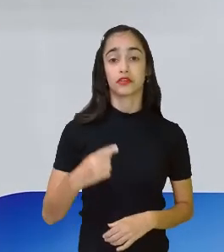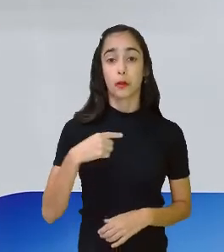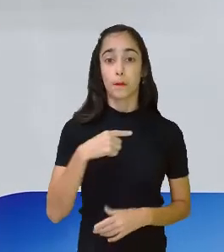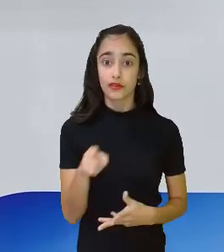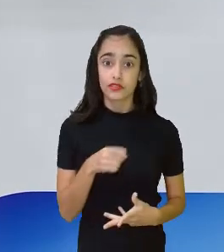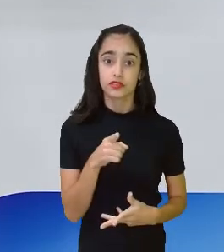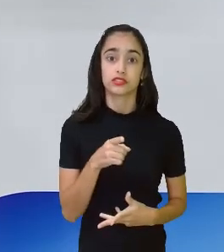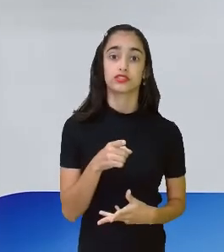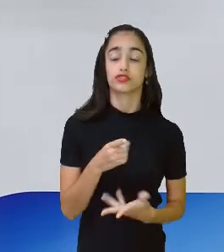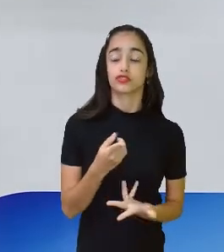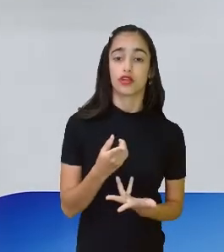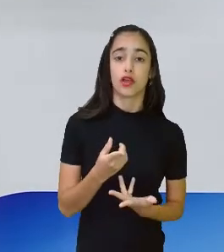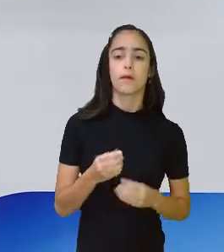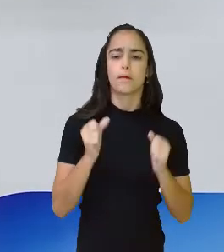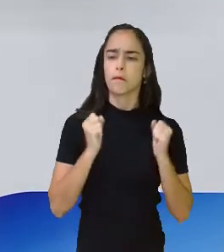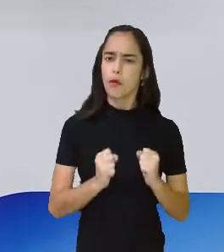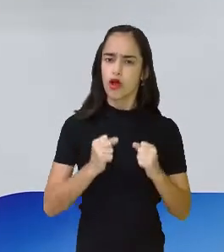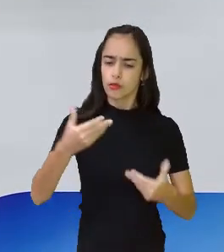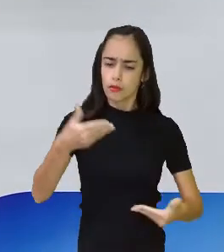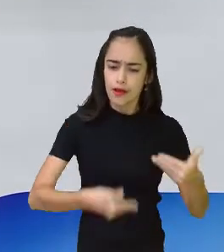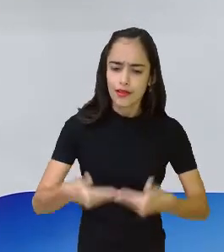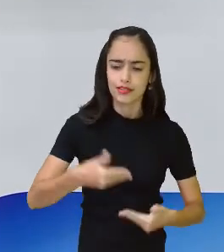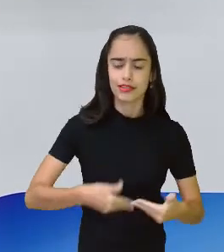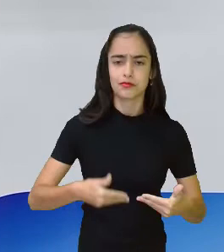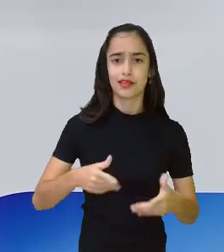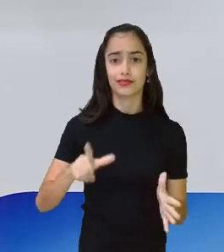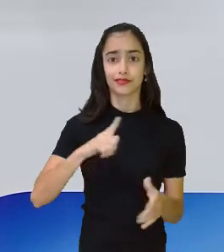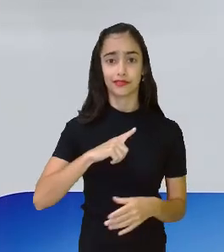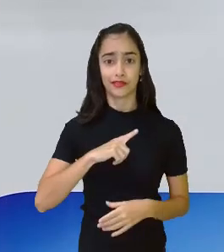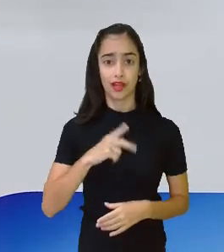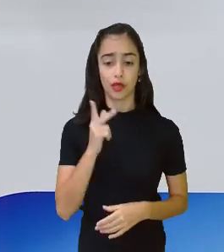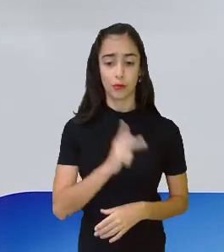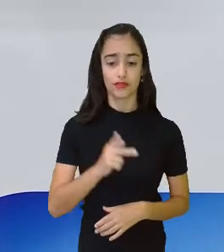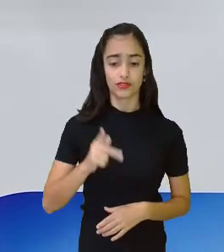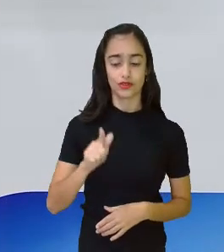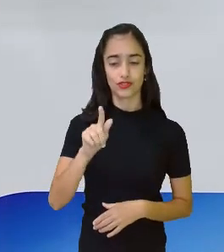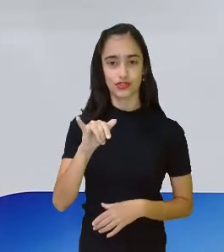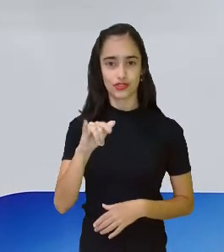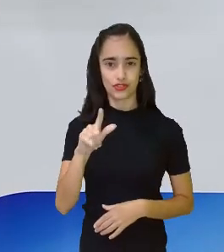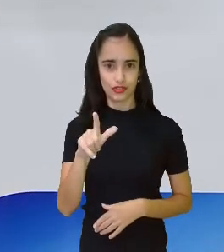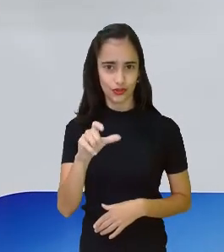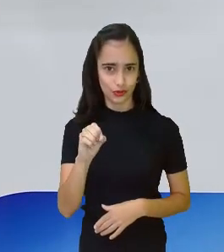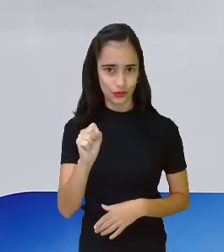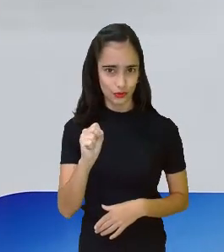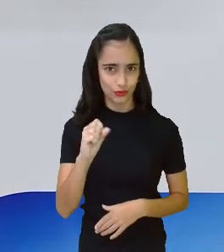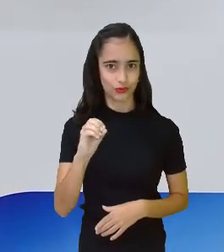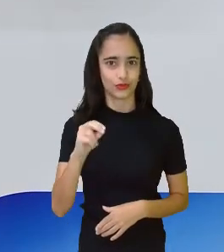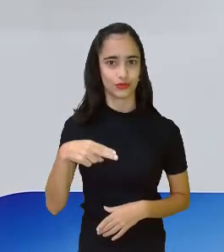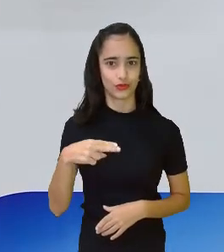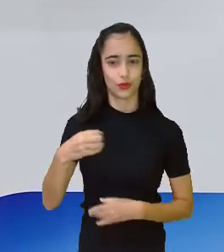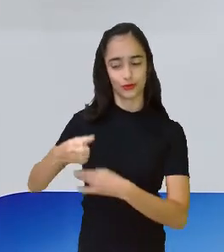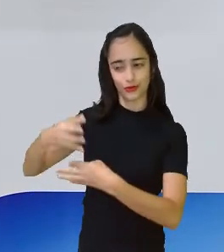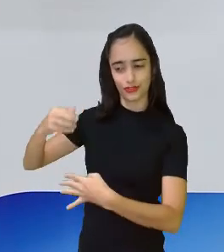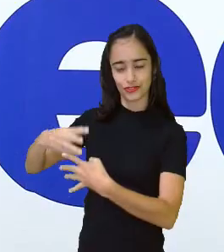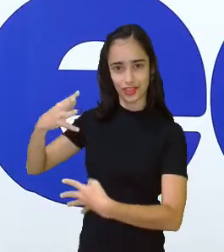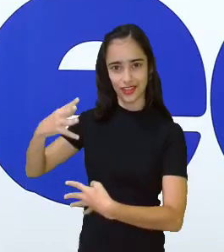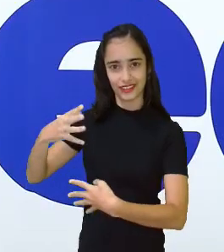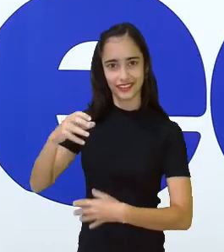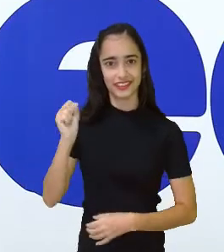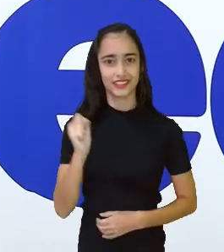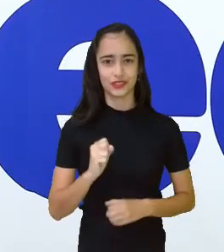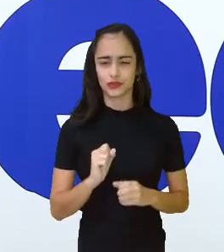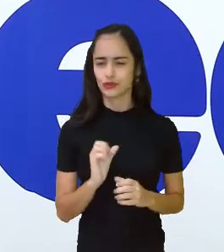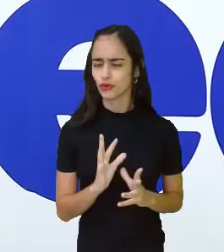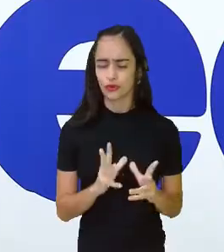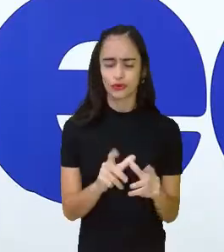professor Givanilson Soares tá aqui. E aí, professor, tá tudo bem? Tudo tranquilo? Certinho, tudo bem, estou por aqui acompanhando. Assunto